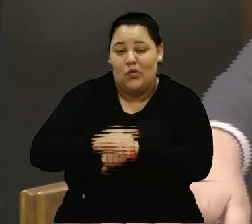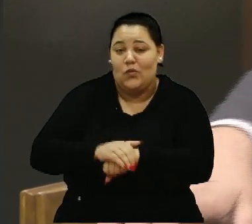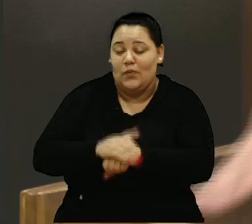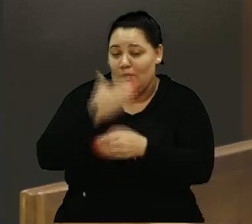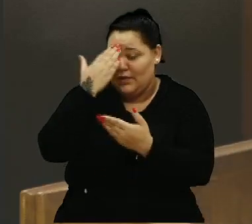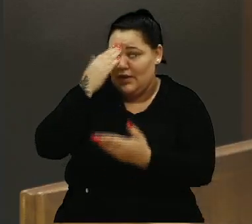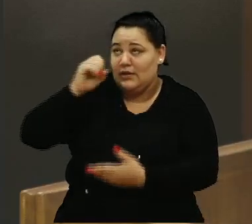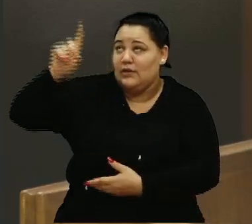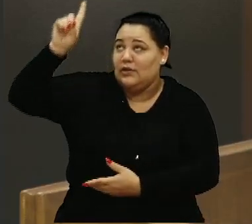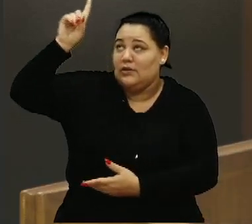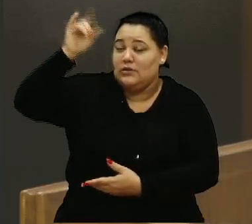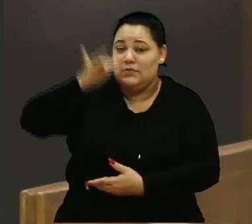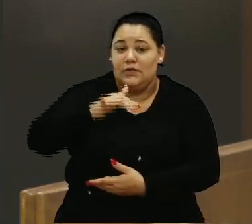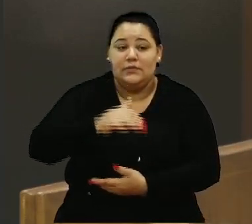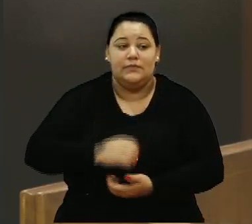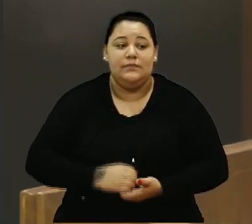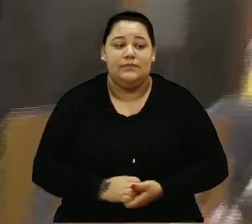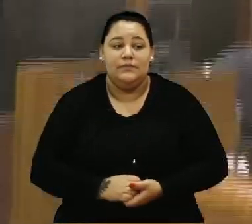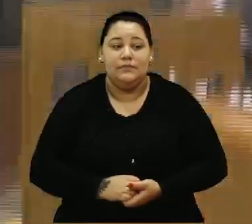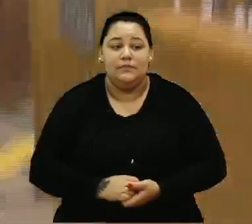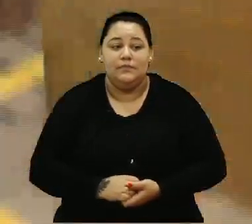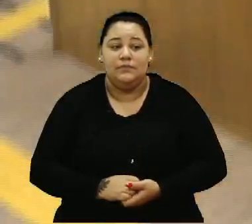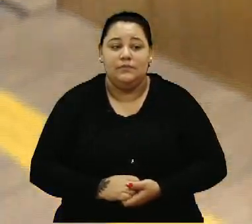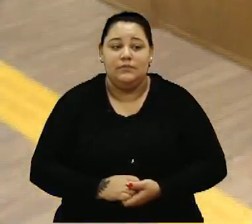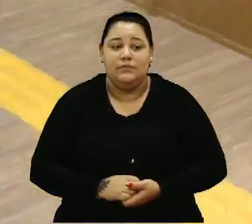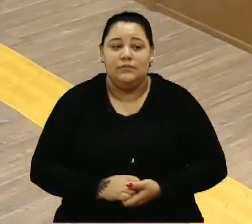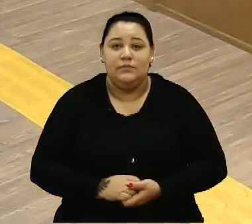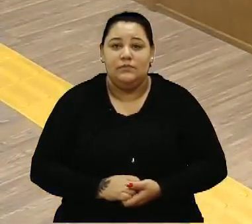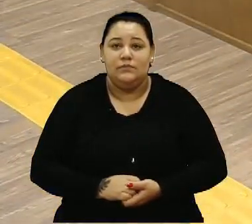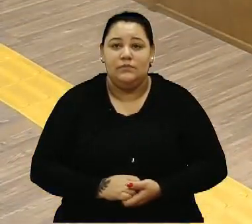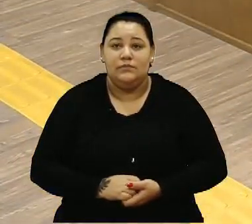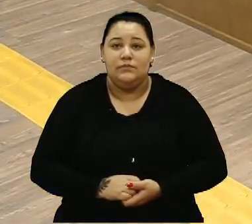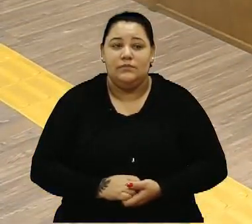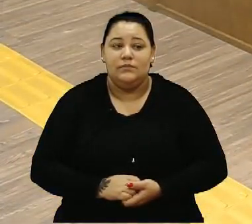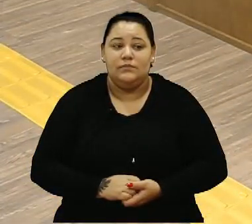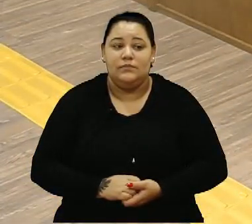abençoe a todos. Obrigado, vereador Caleb. Em declaração de líder da bancada do PT,